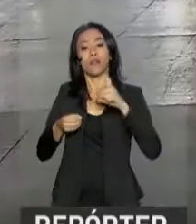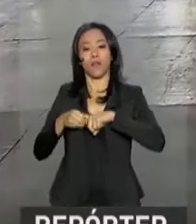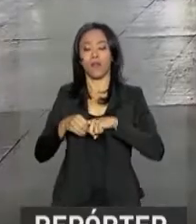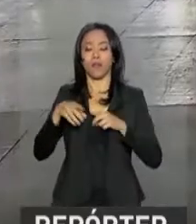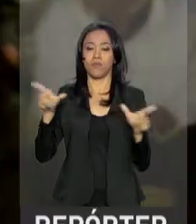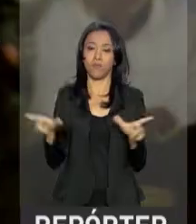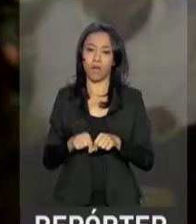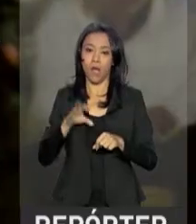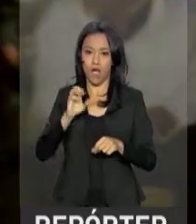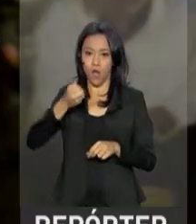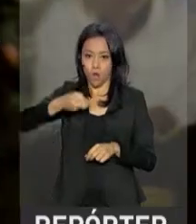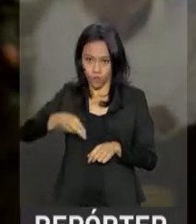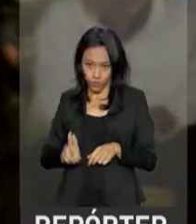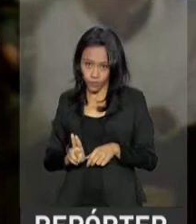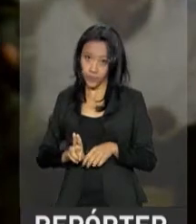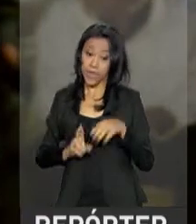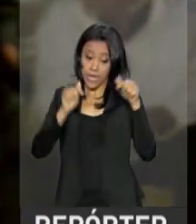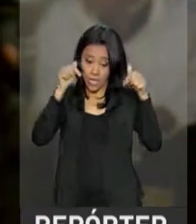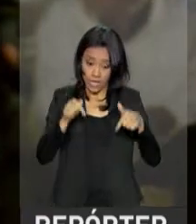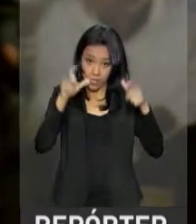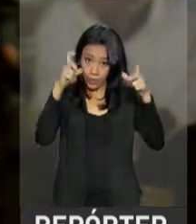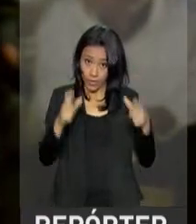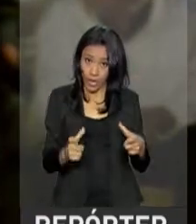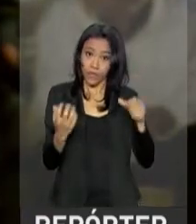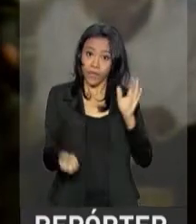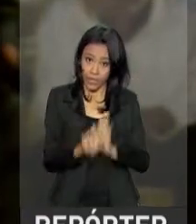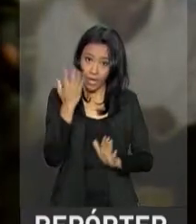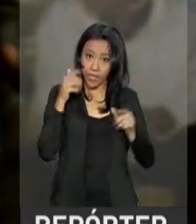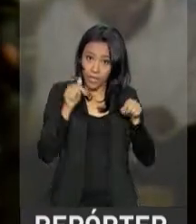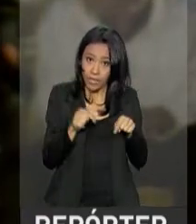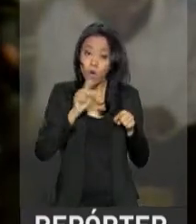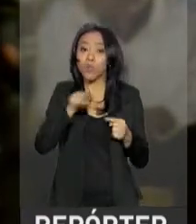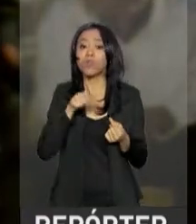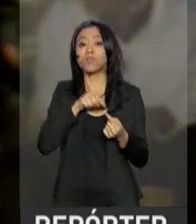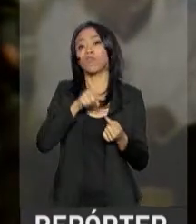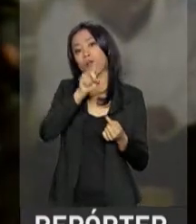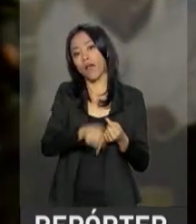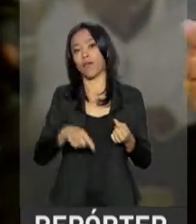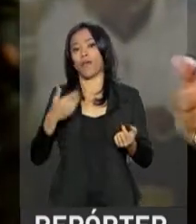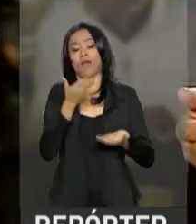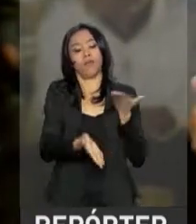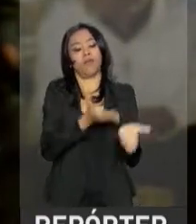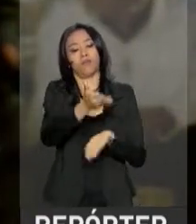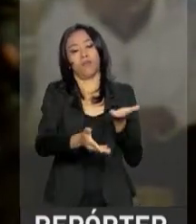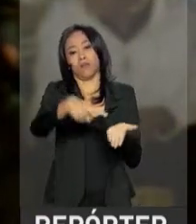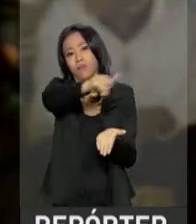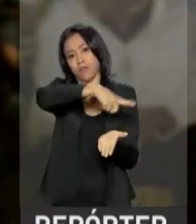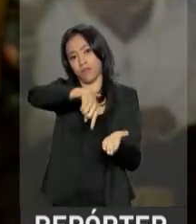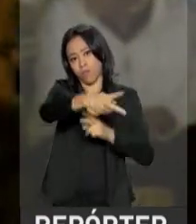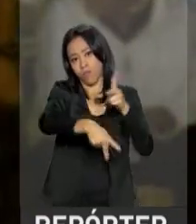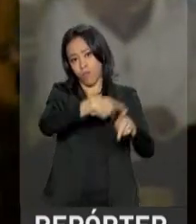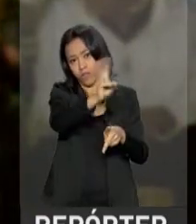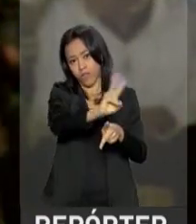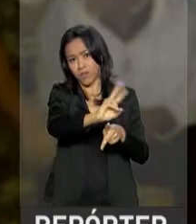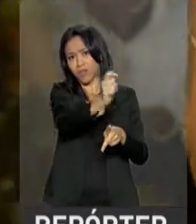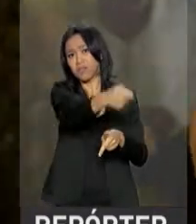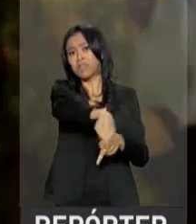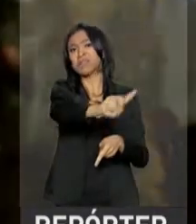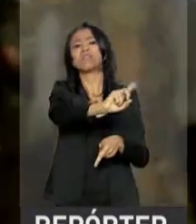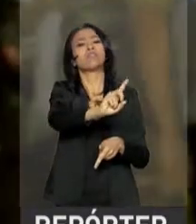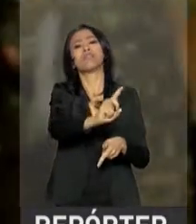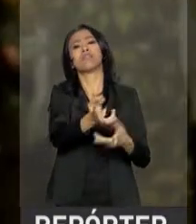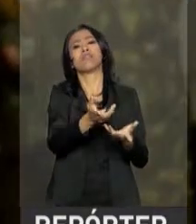refugiados esse posto que foi criado aqui em pacaraíma ele tem como objetivo atender esses venezuelanos sem que eles tenham que se deslocar